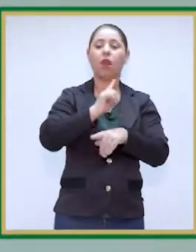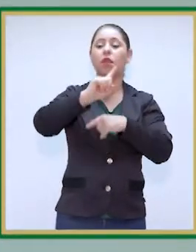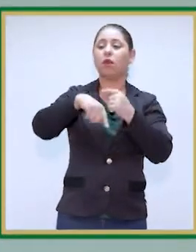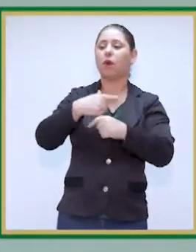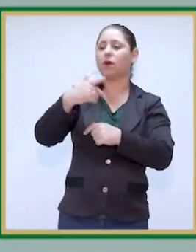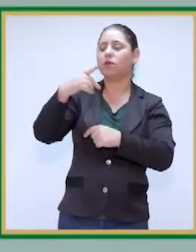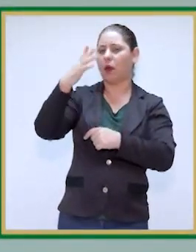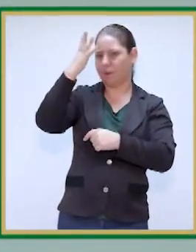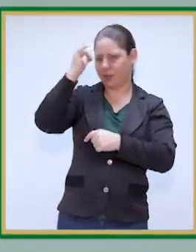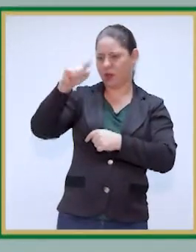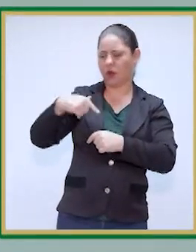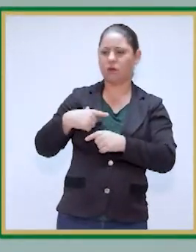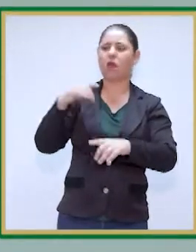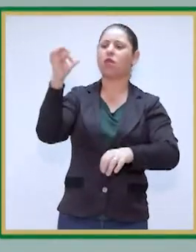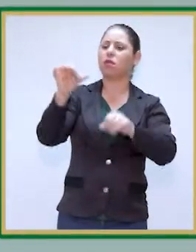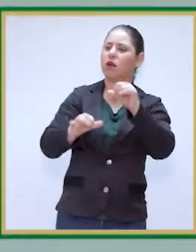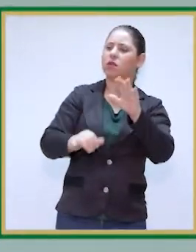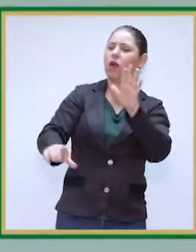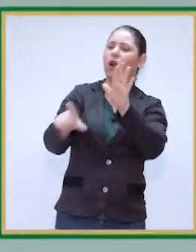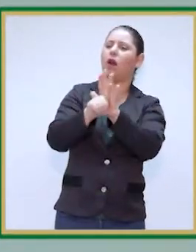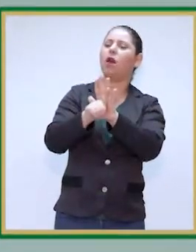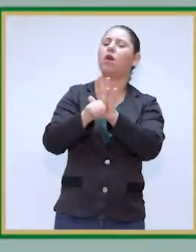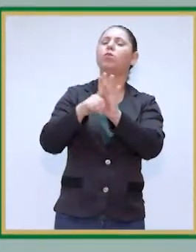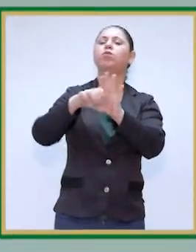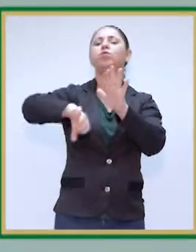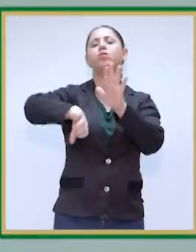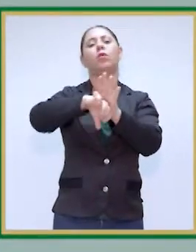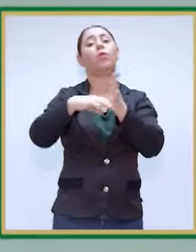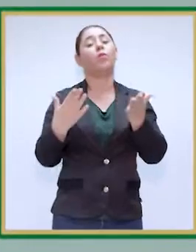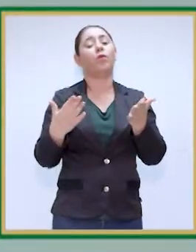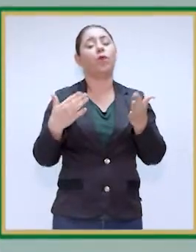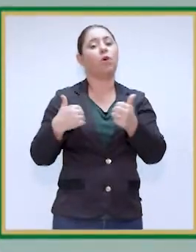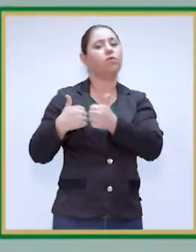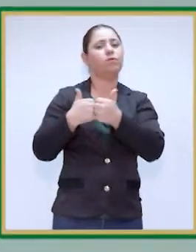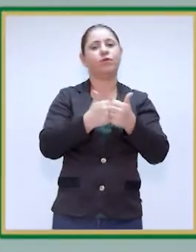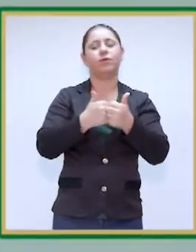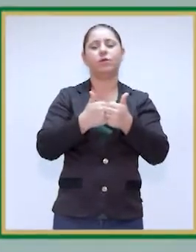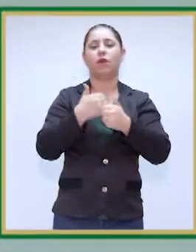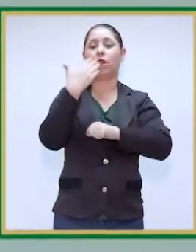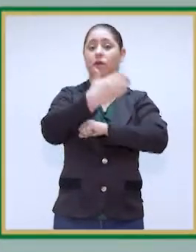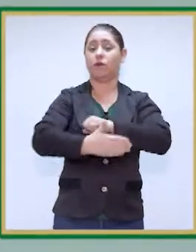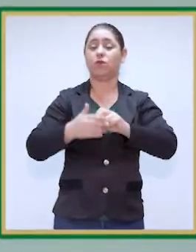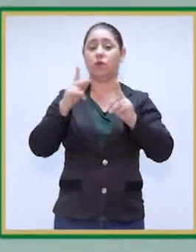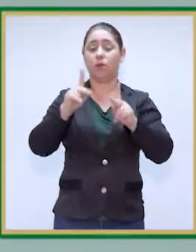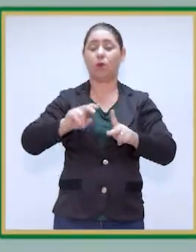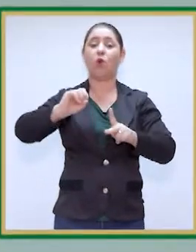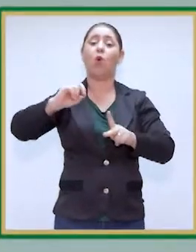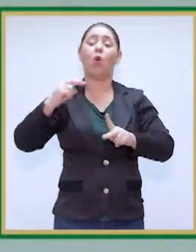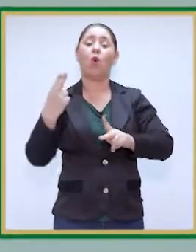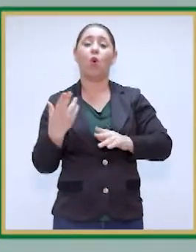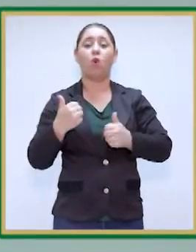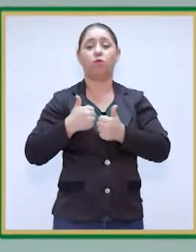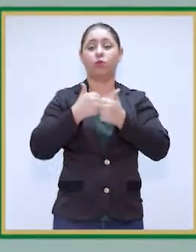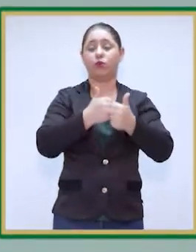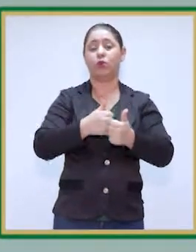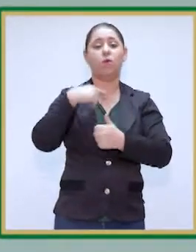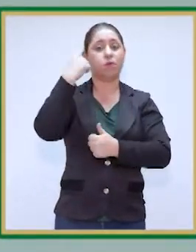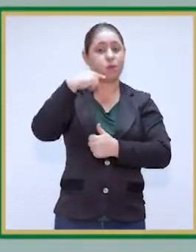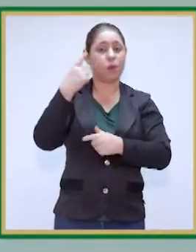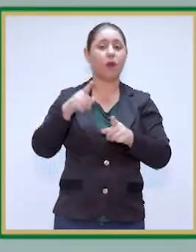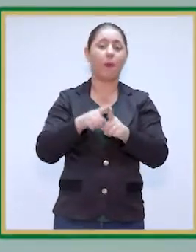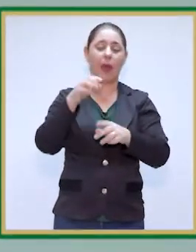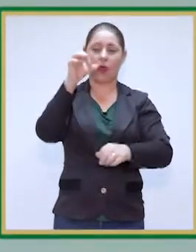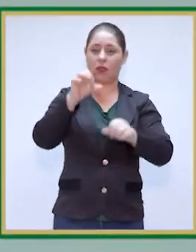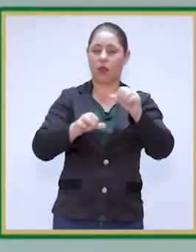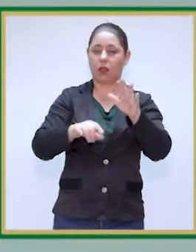e a legitimidade da sua prisão, independente de ser acompanhado já pela Defensoria ou acompanhado por advogado.